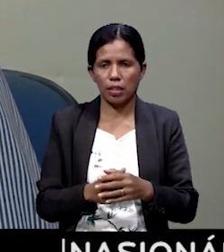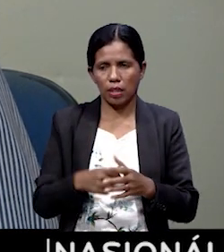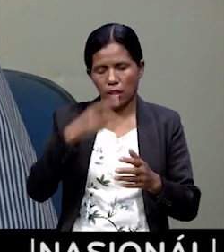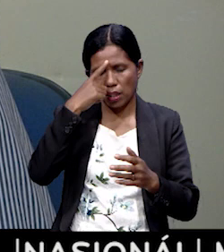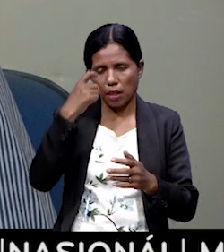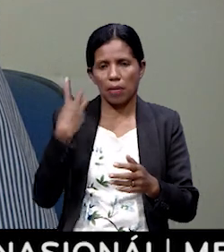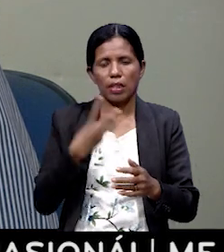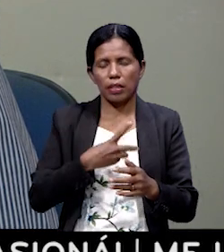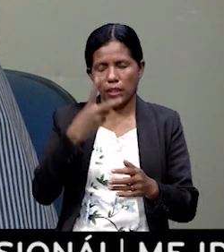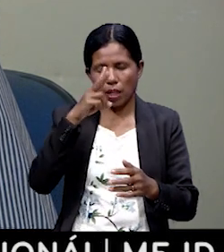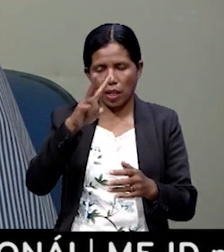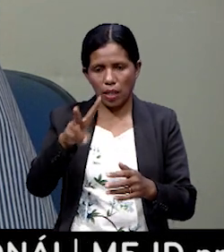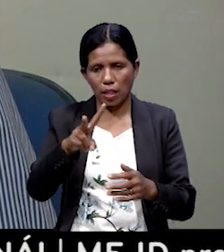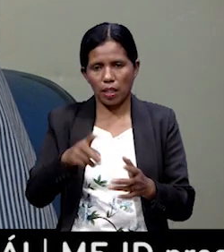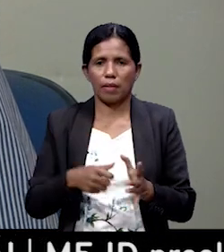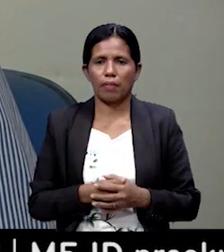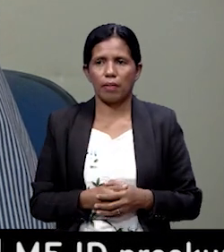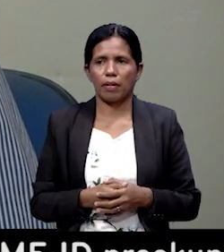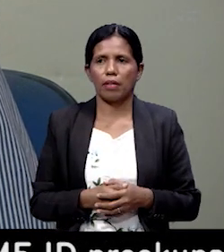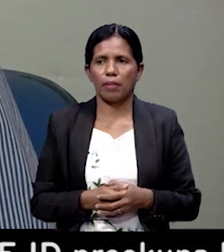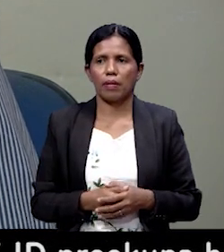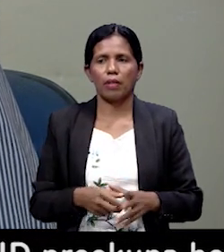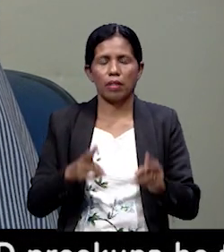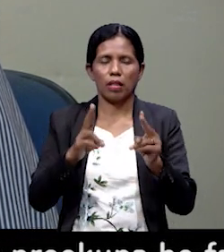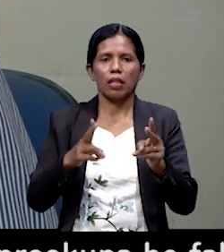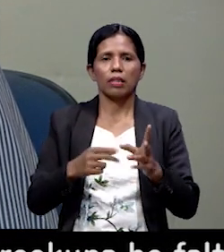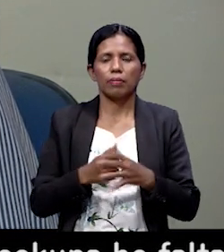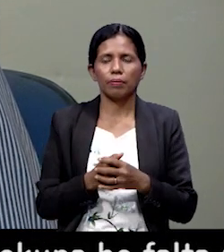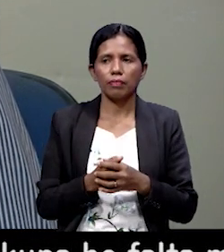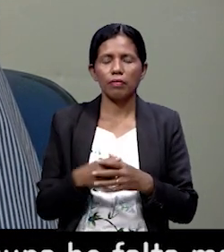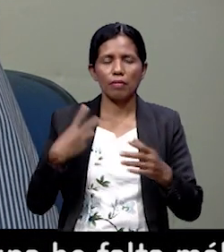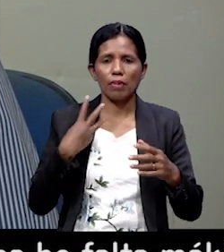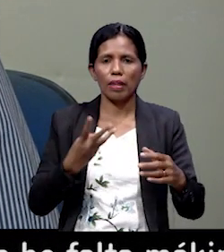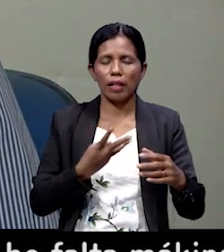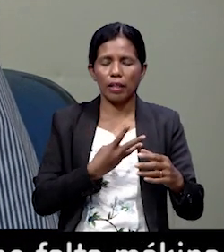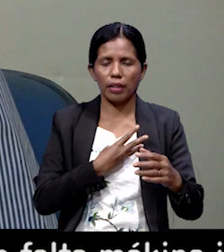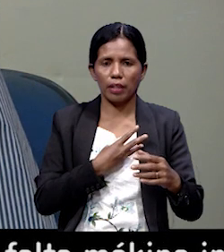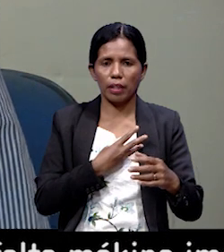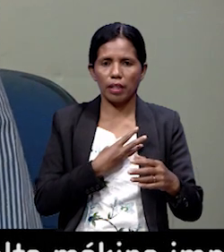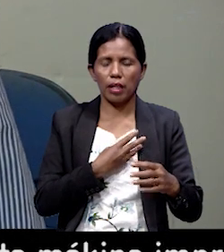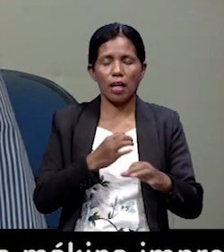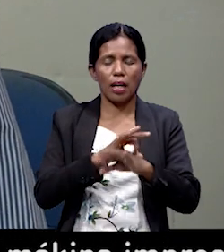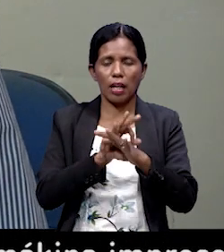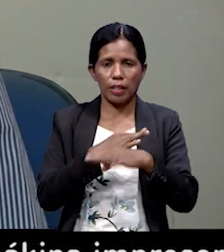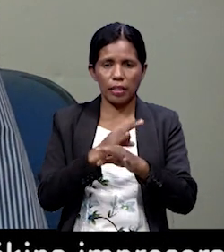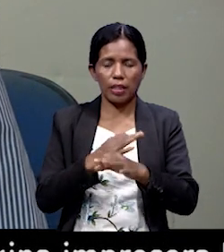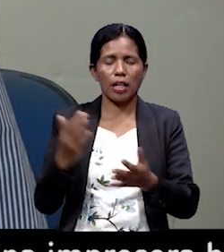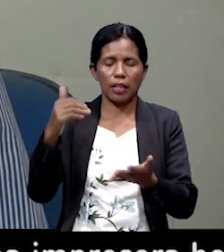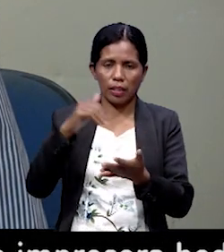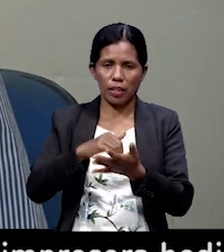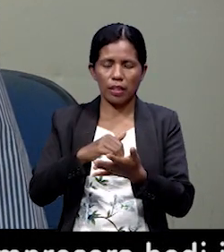cálculos técnicos tenemos se ansi demais la los e tenia reabilitação ba infraestrutura